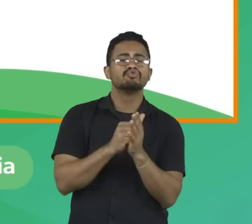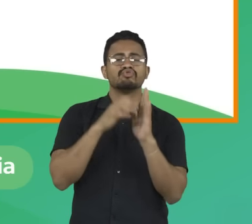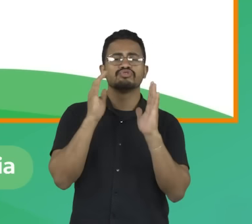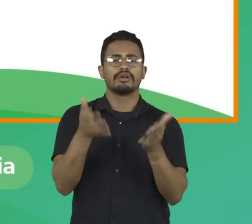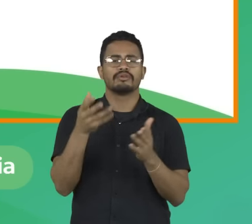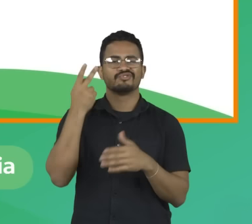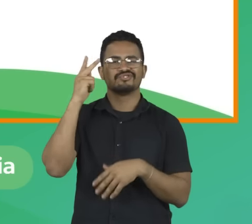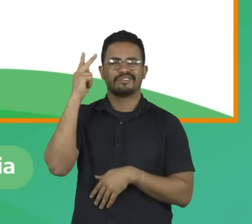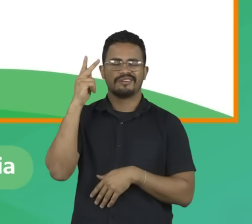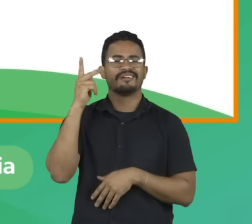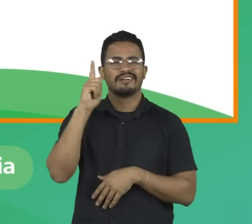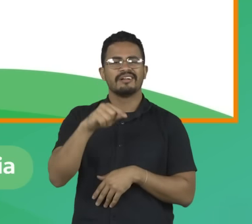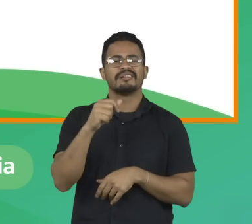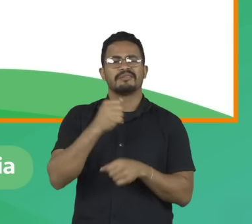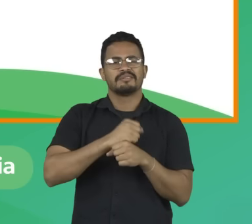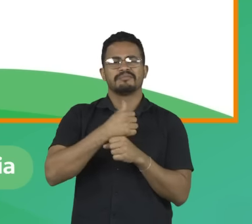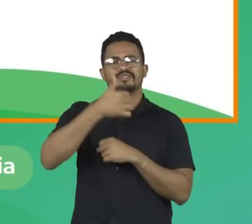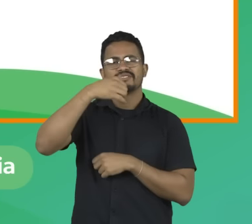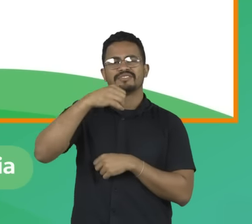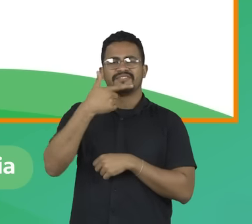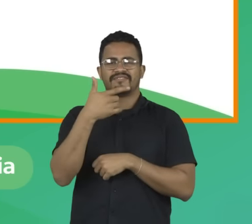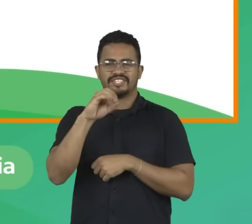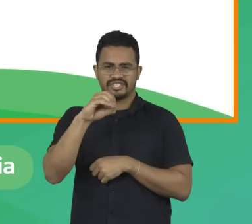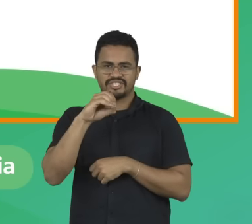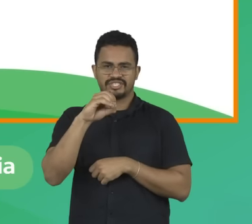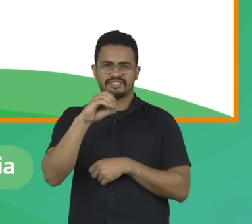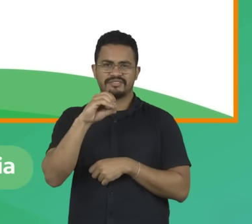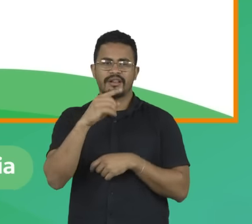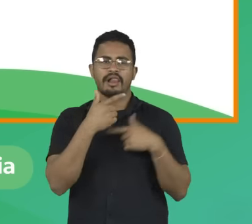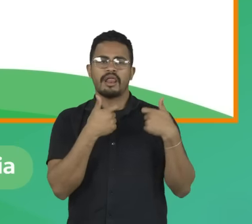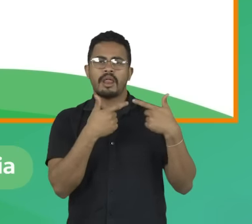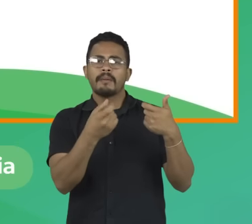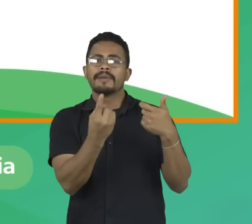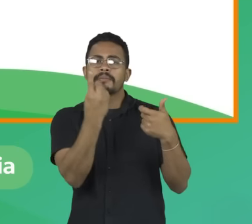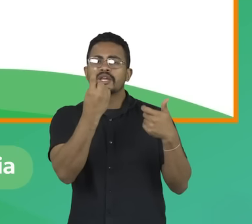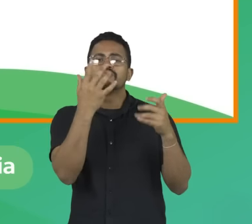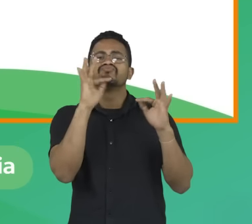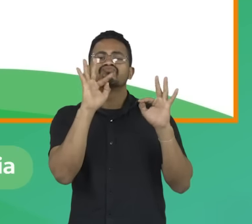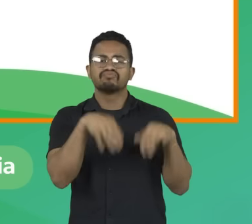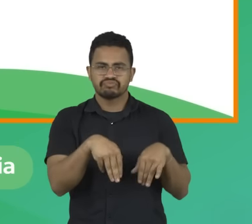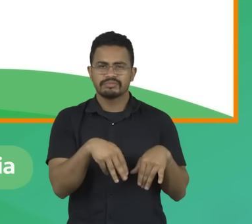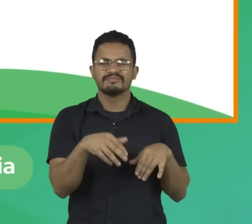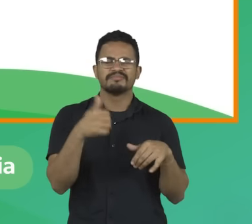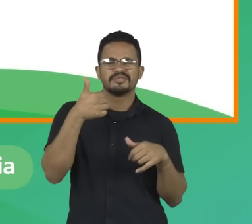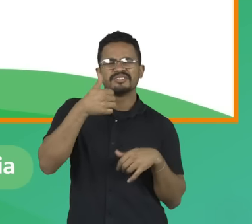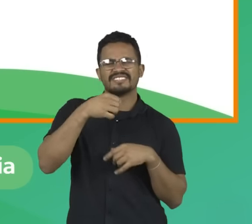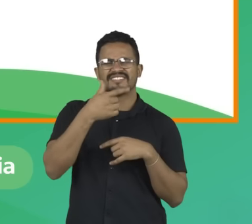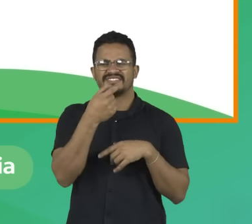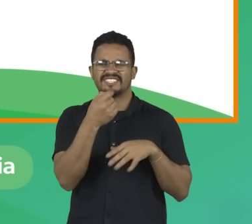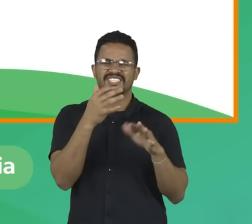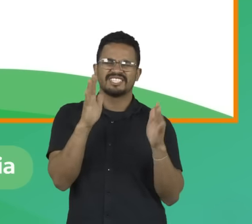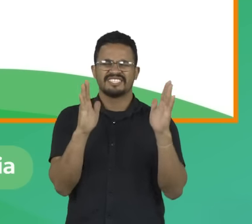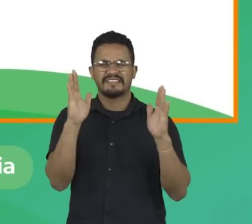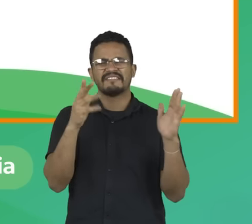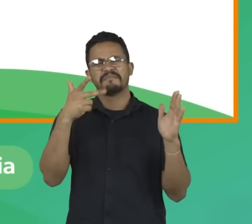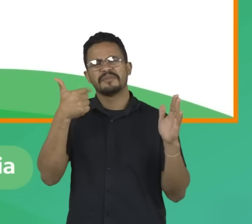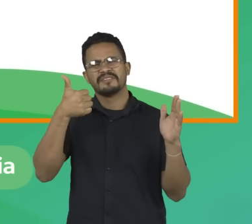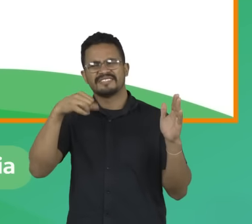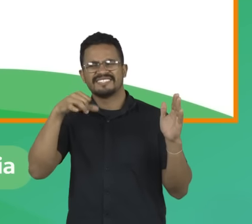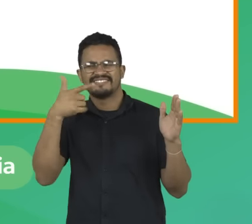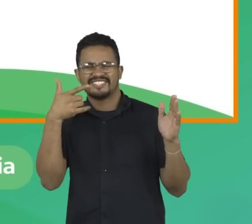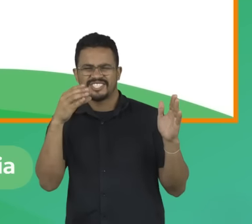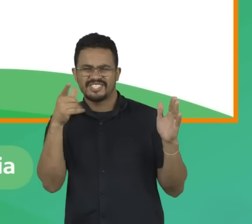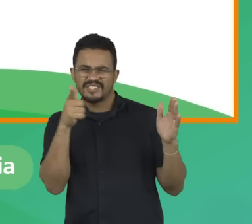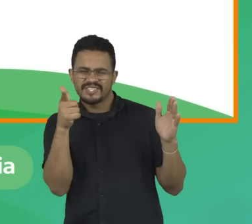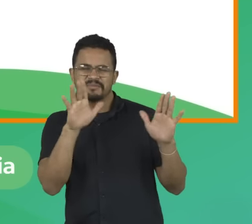foram nos anos 20, após a Primeira Guerra Mundial, especificamente entre 1920 e 1922. O que aconteceu foi